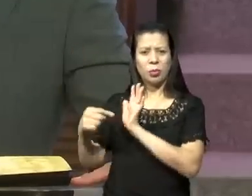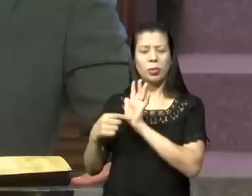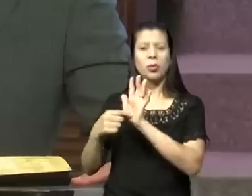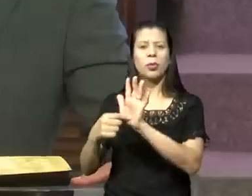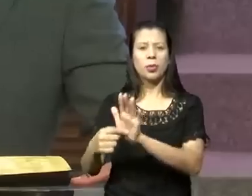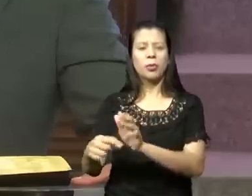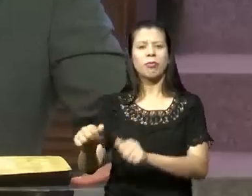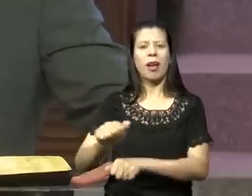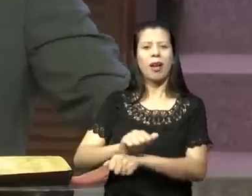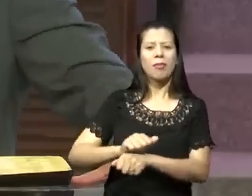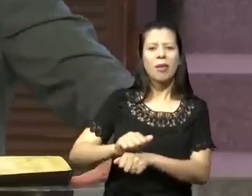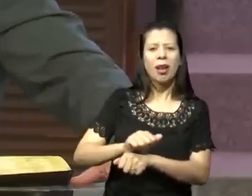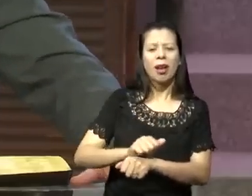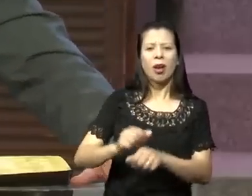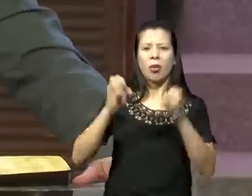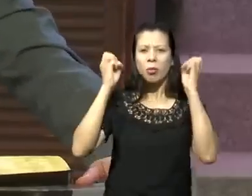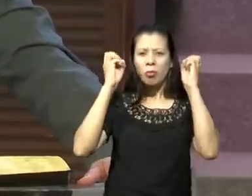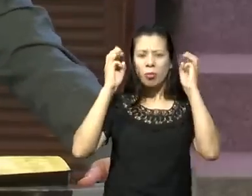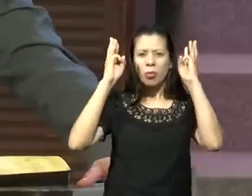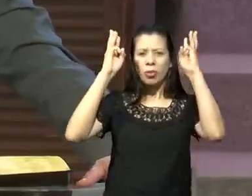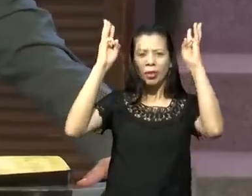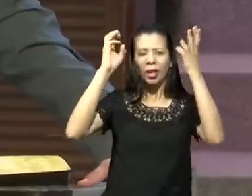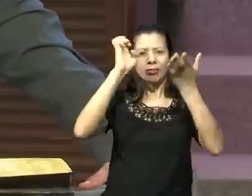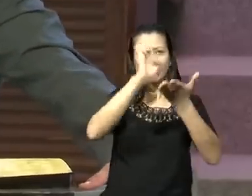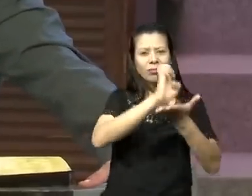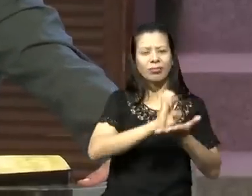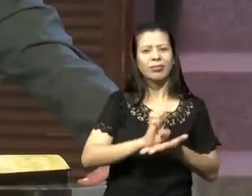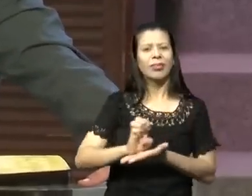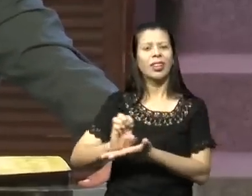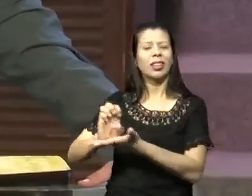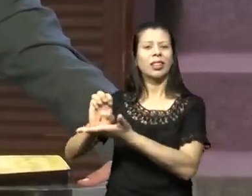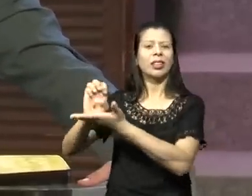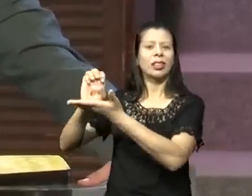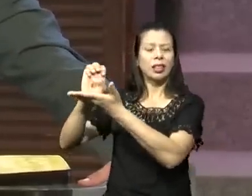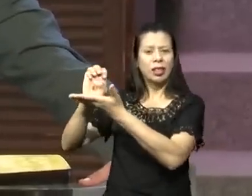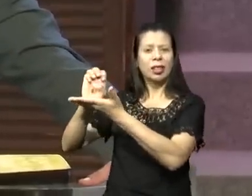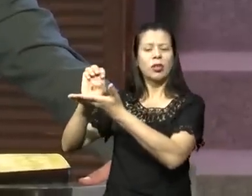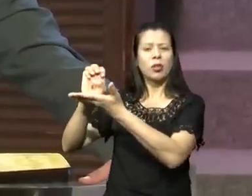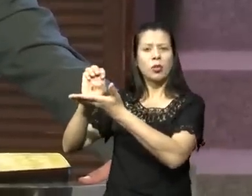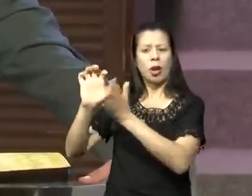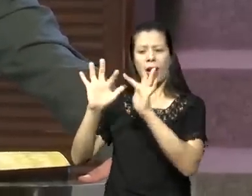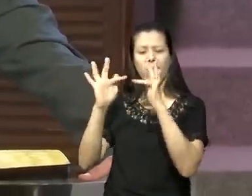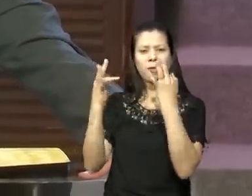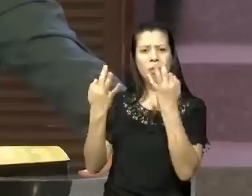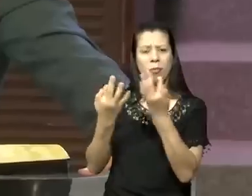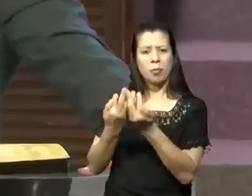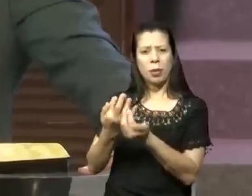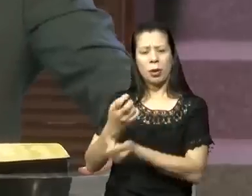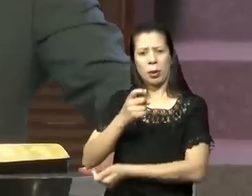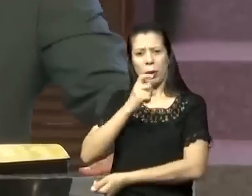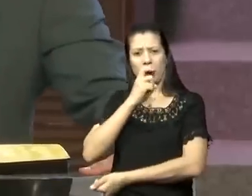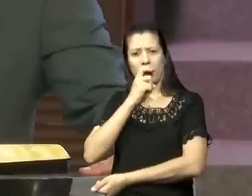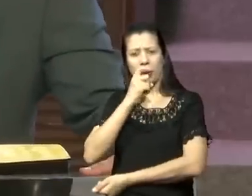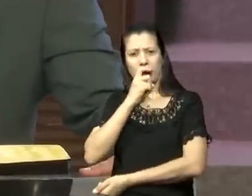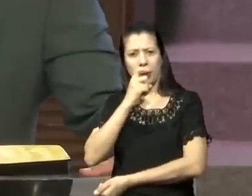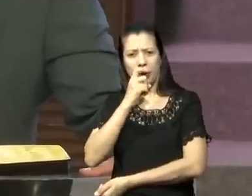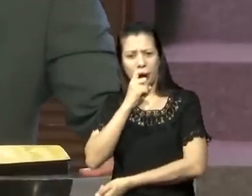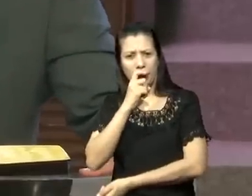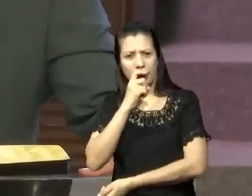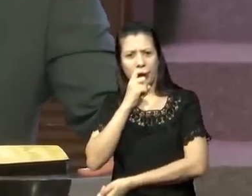Deus apareceu a Elias Deus apareceu aos pais de Sansão Deus apareceu a